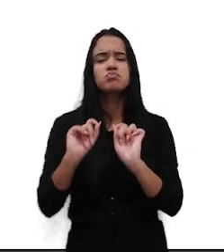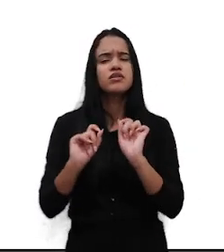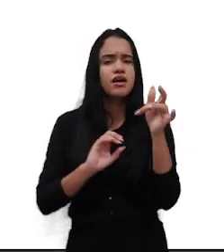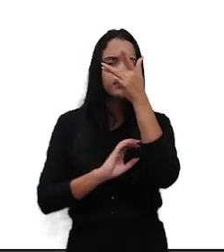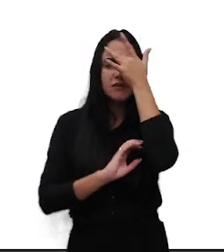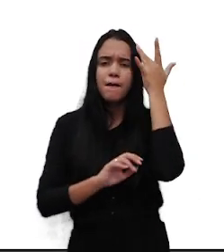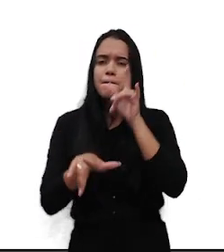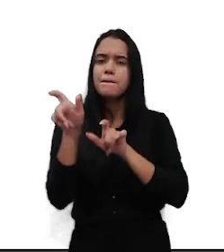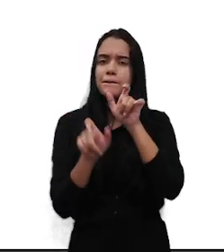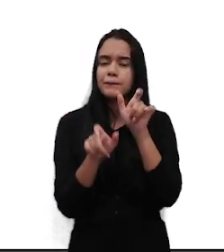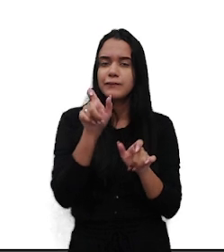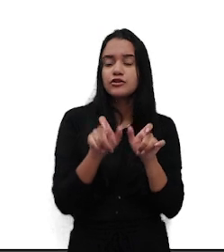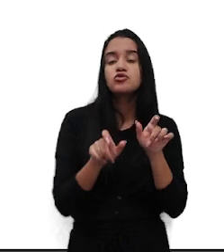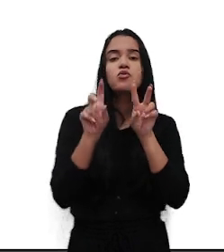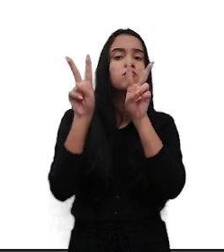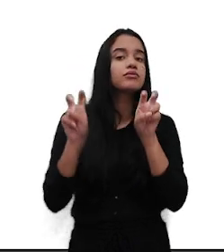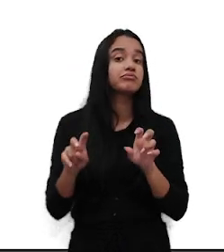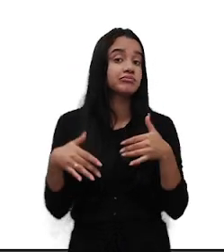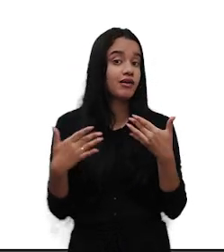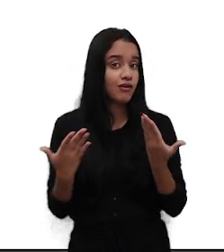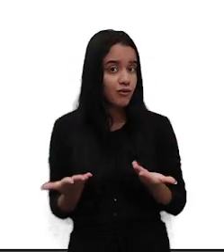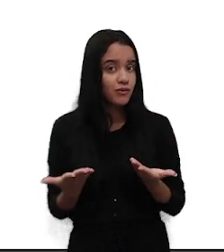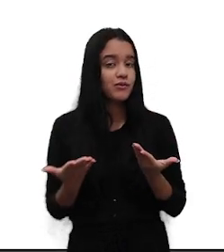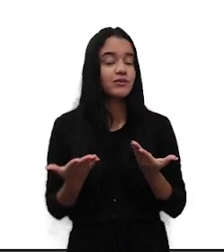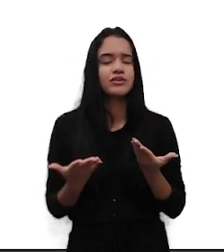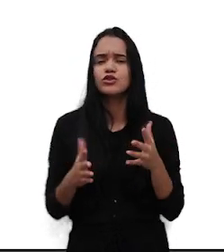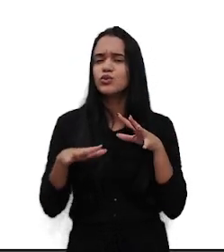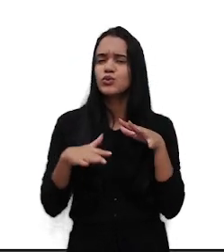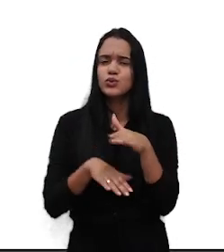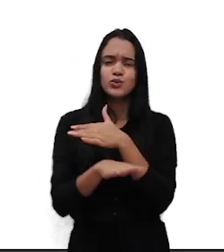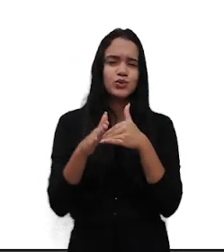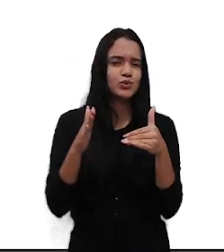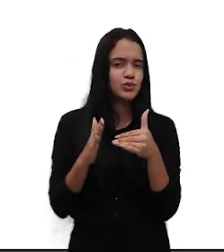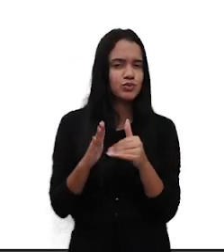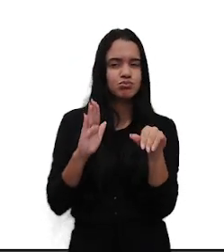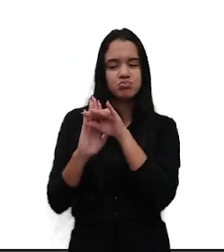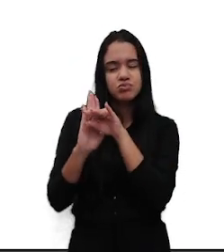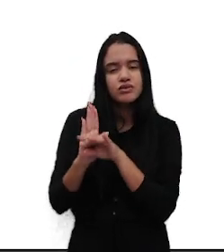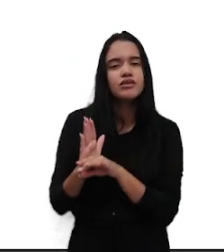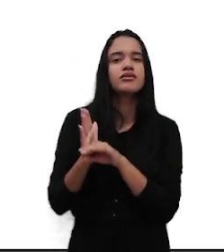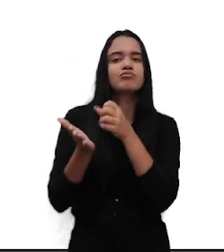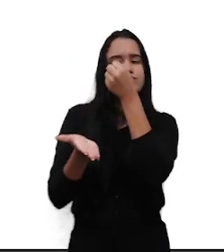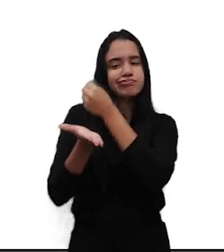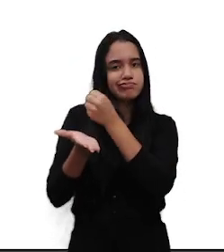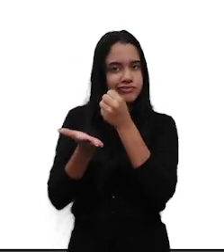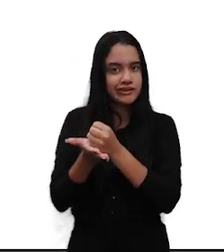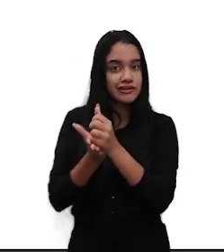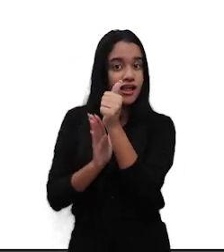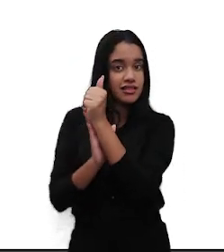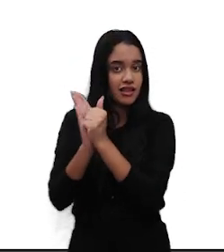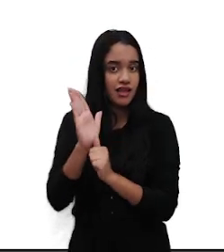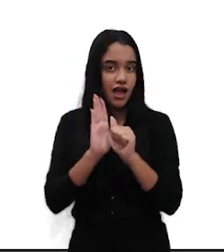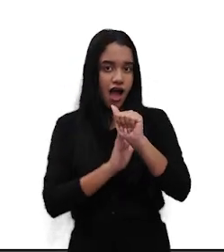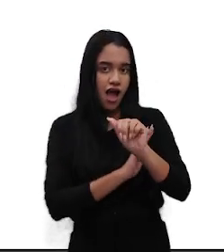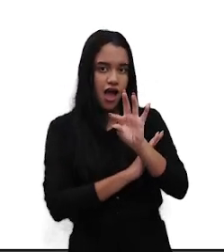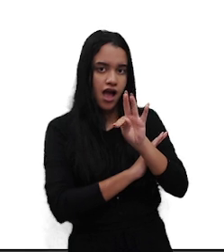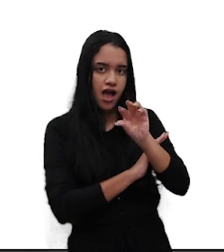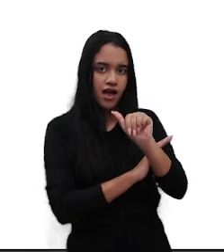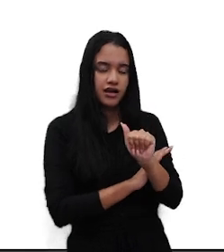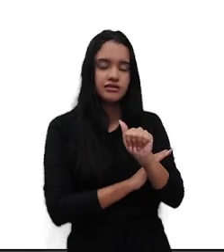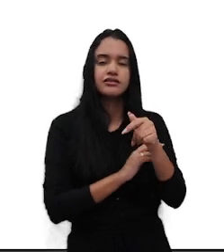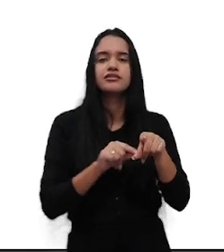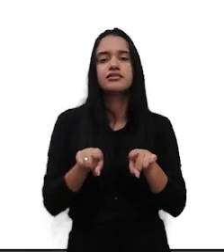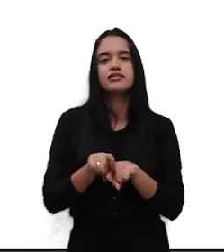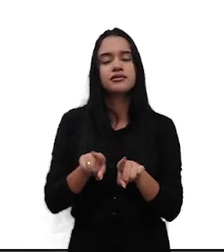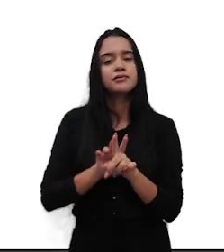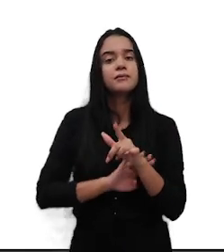é o assunto que vai ser tratado nessa reunião, tudo vai ser registrado ali nessa ata, né? Então também